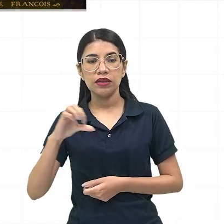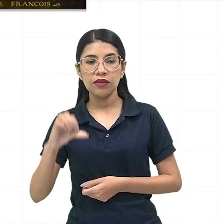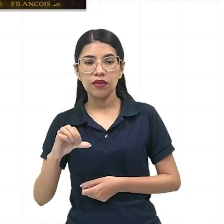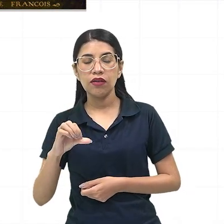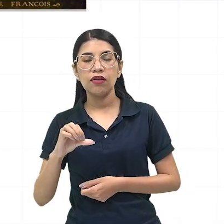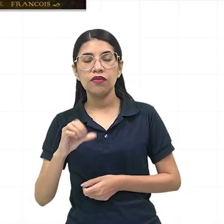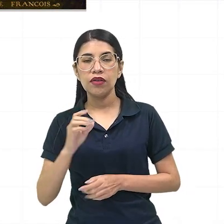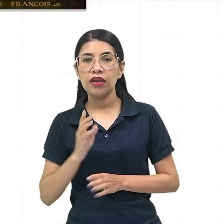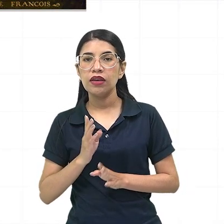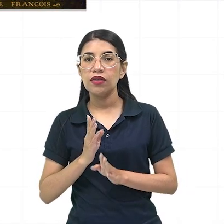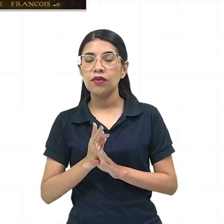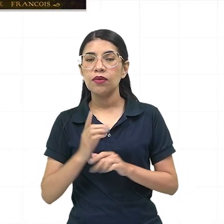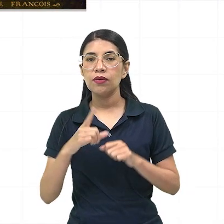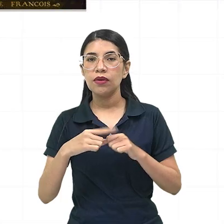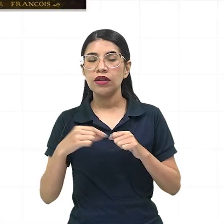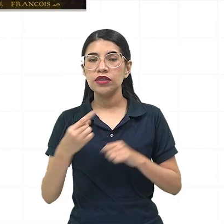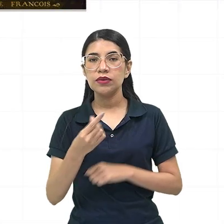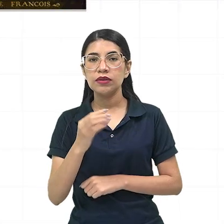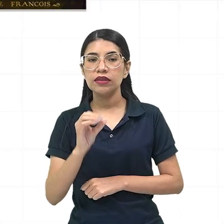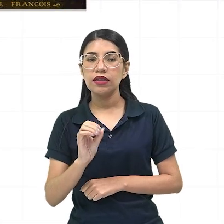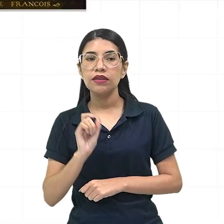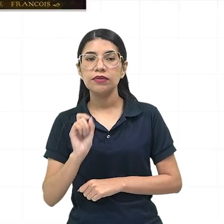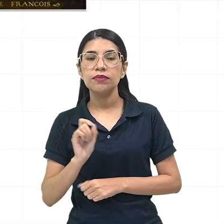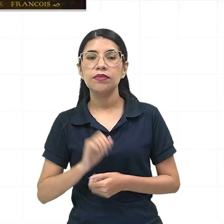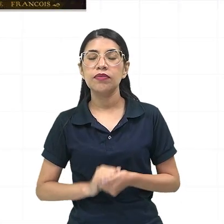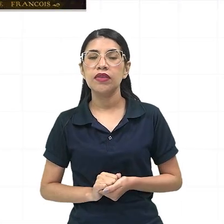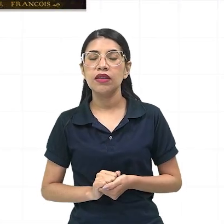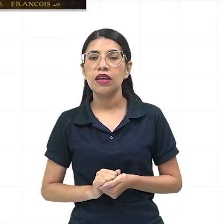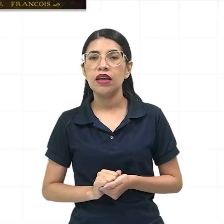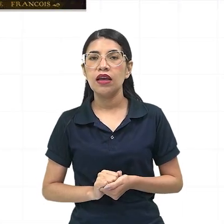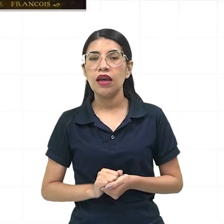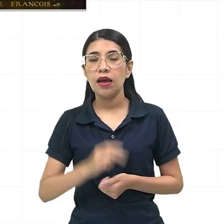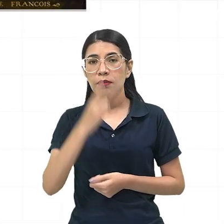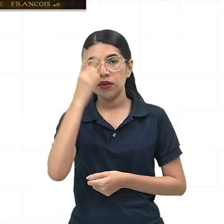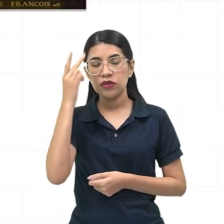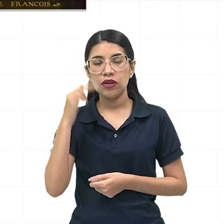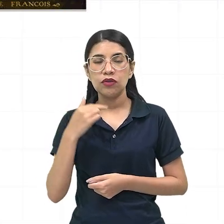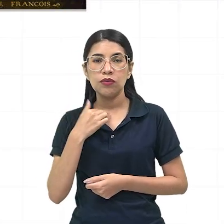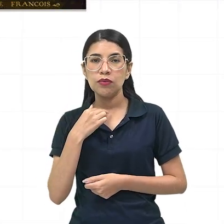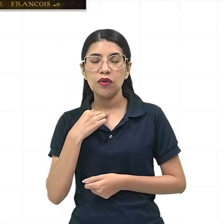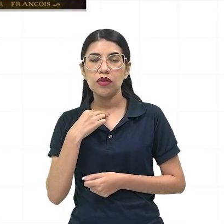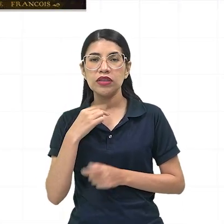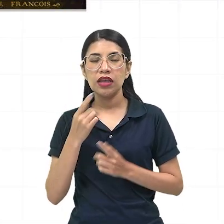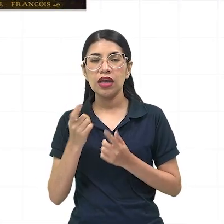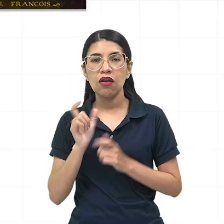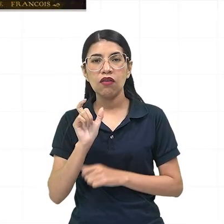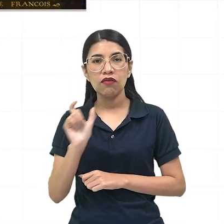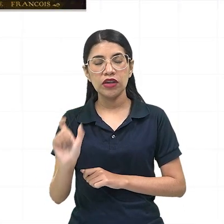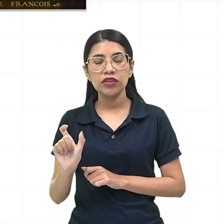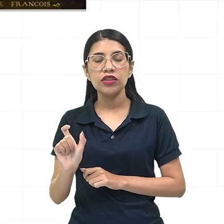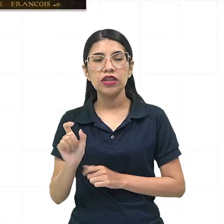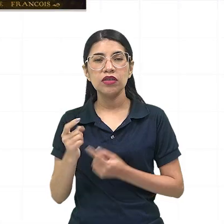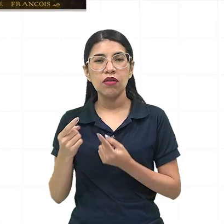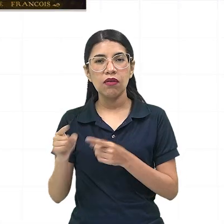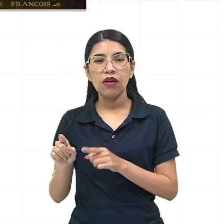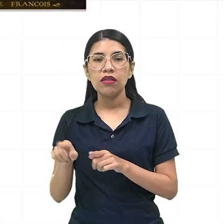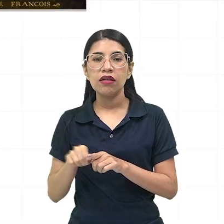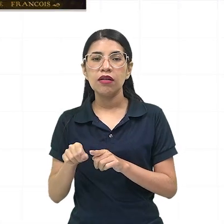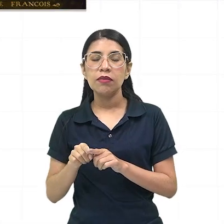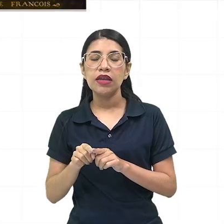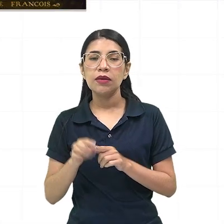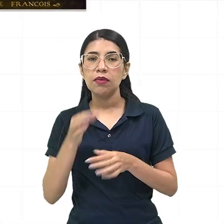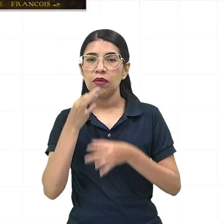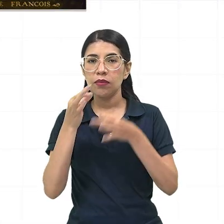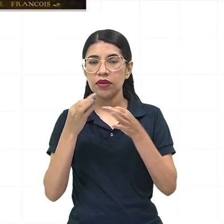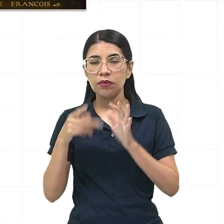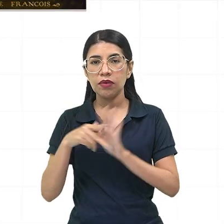10º o seguinte: ninguém pode ser molestado por suas opiniões, incluindo as religiosas, desde que